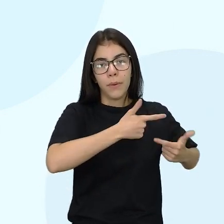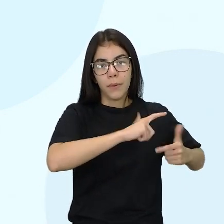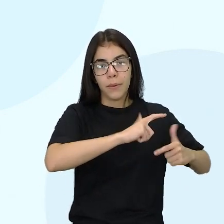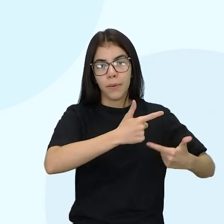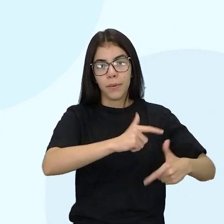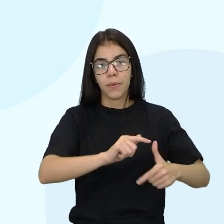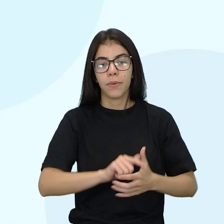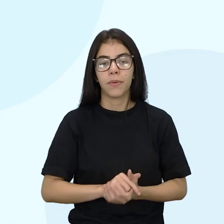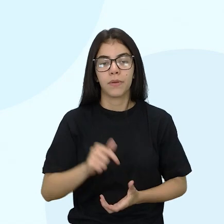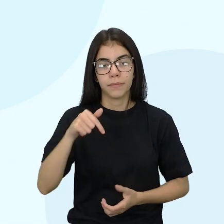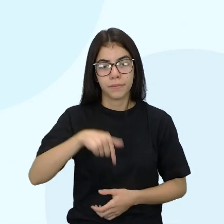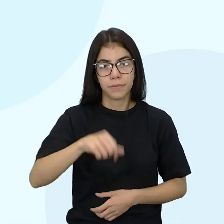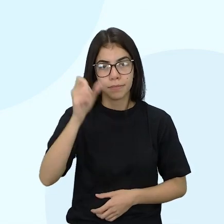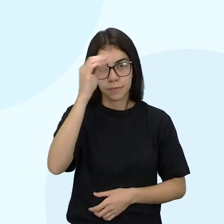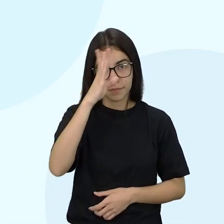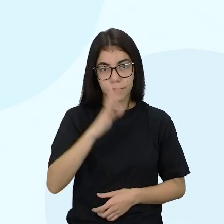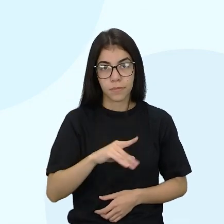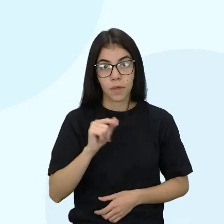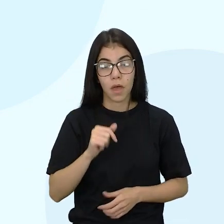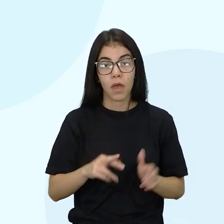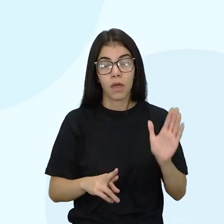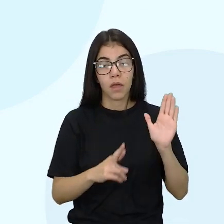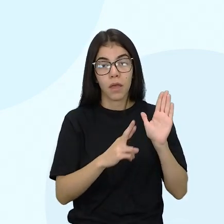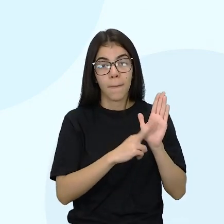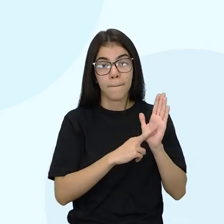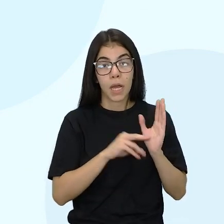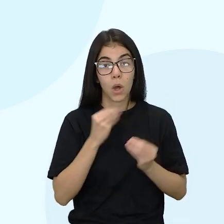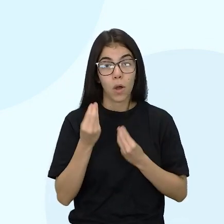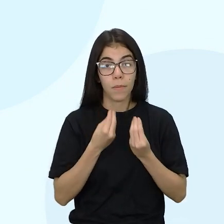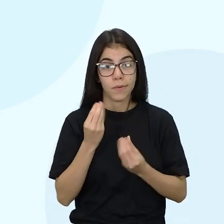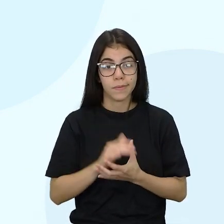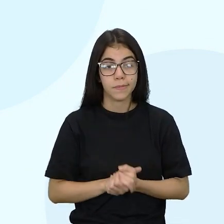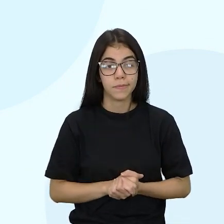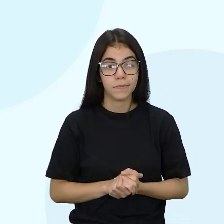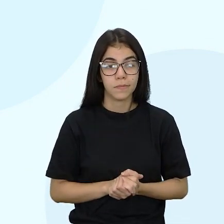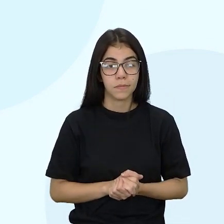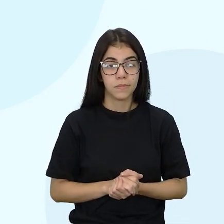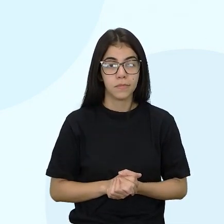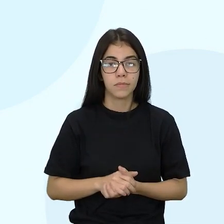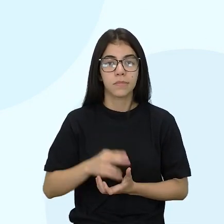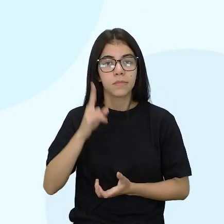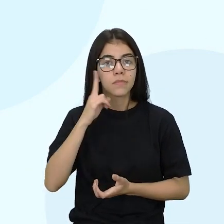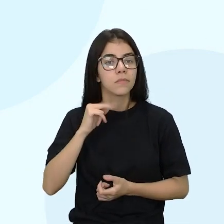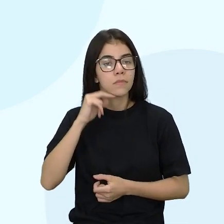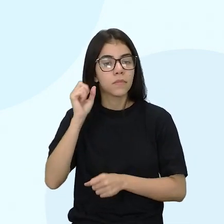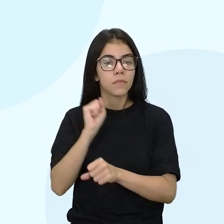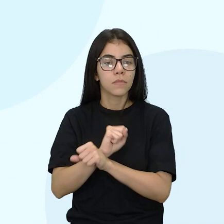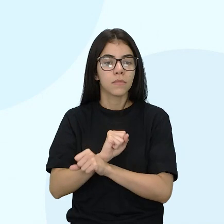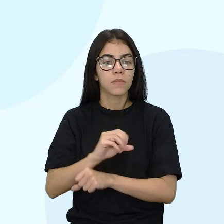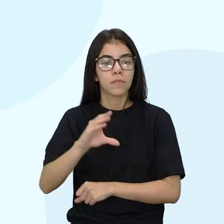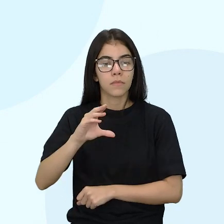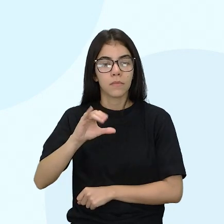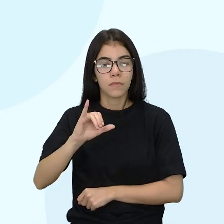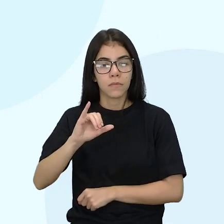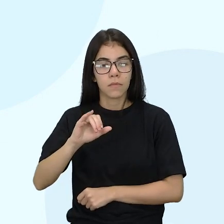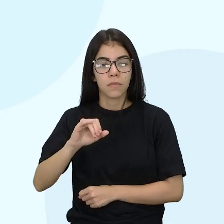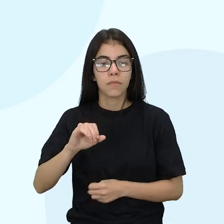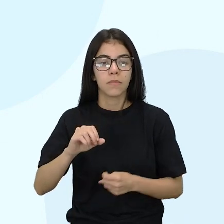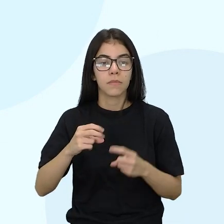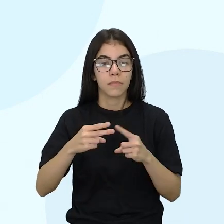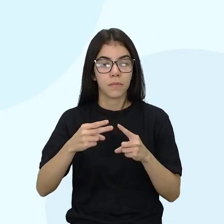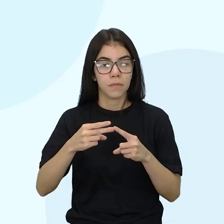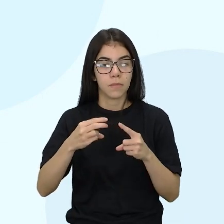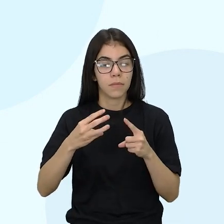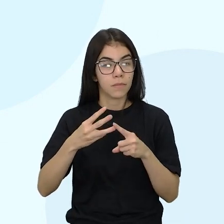Brasil. São representados por caboclos, caiçaras,